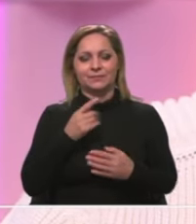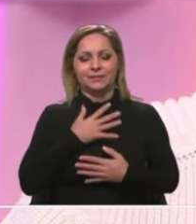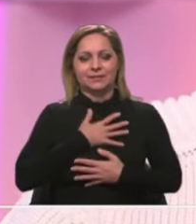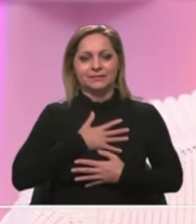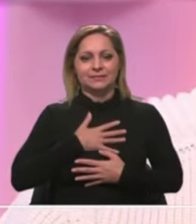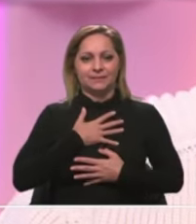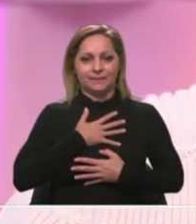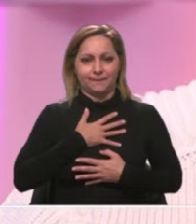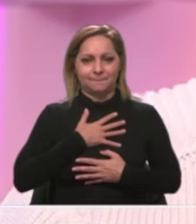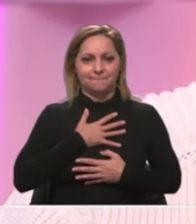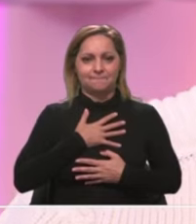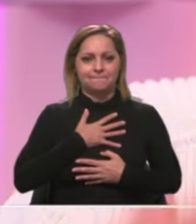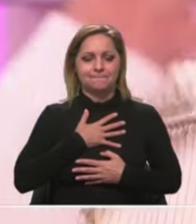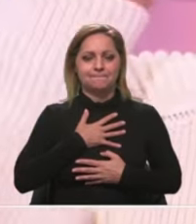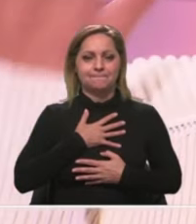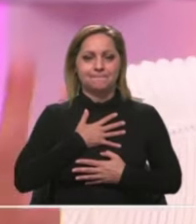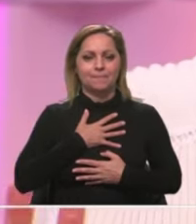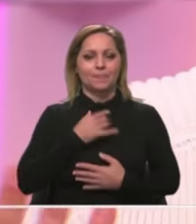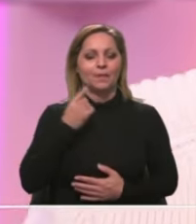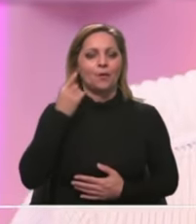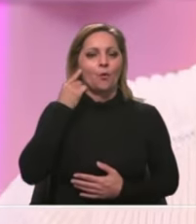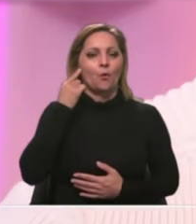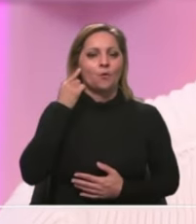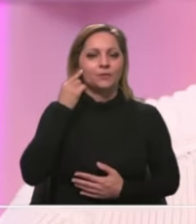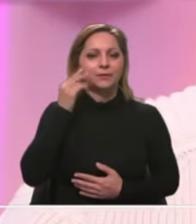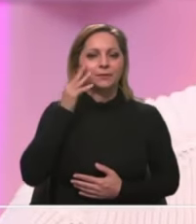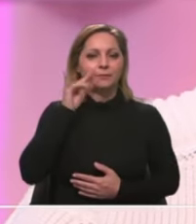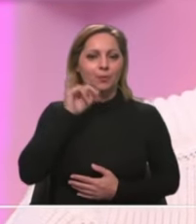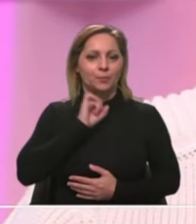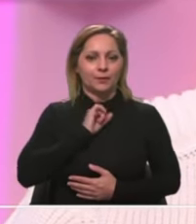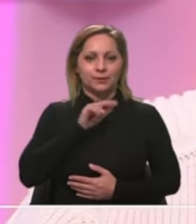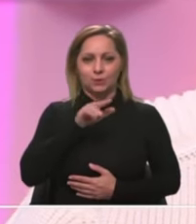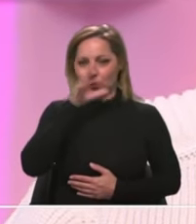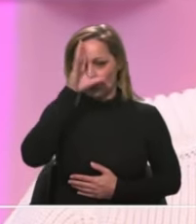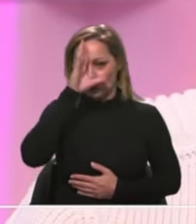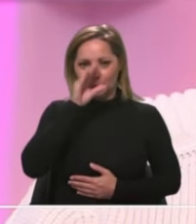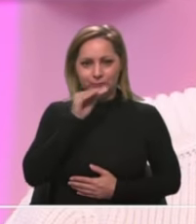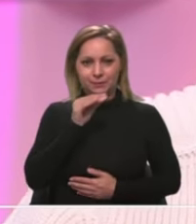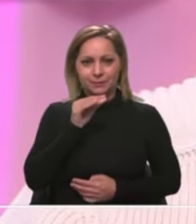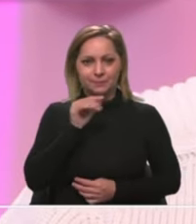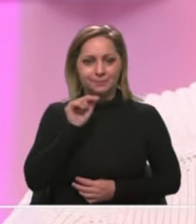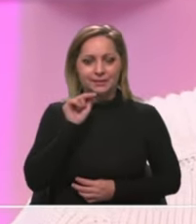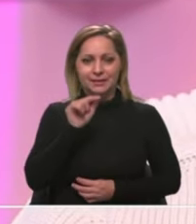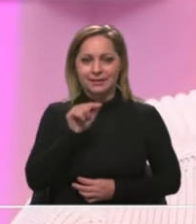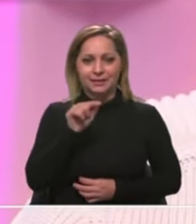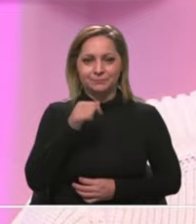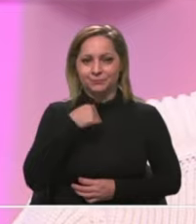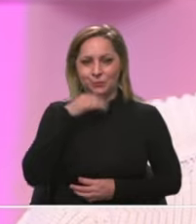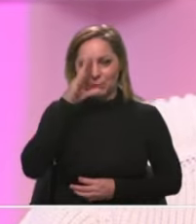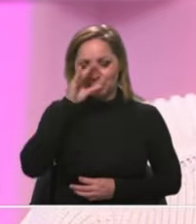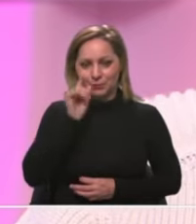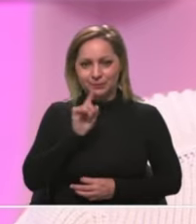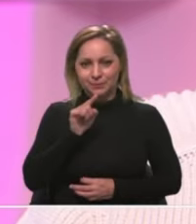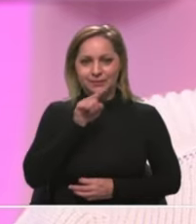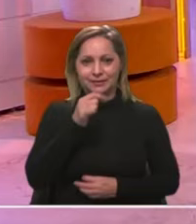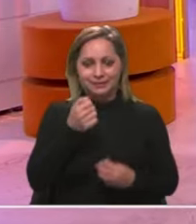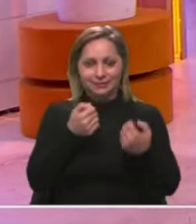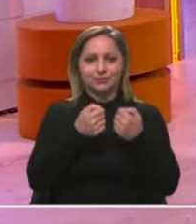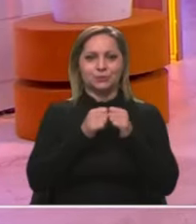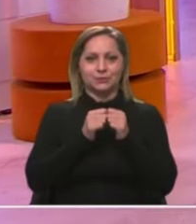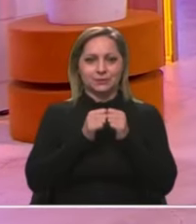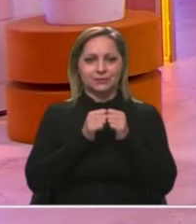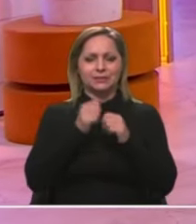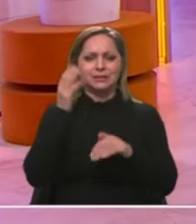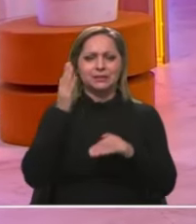que é ver, ouvir o meu pai, que eu não sabia que o meu pai estava lá. Ah, tu não sabes que ele estava lá? Não. Ah, pois ele estava escondidinho. Pois, e